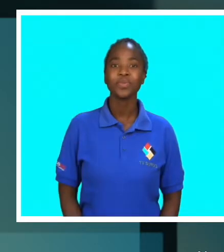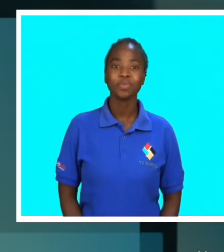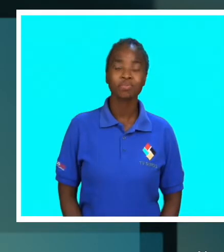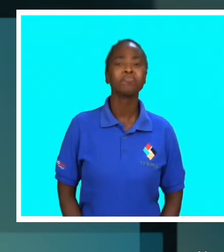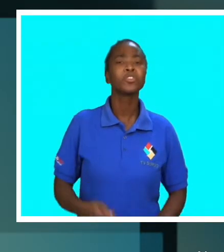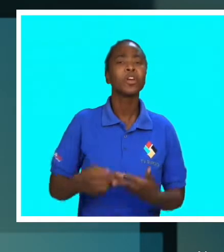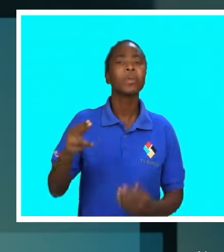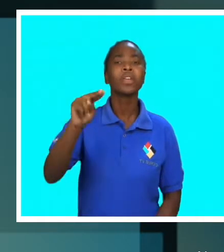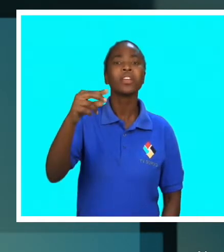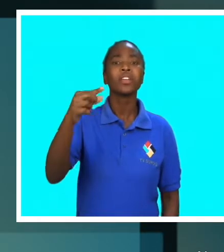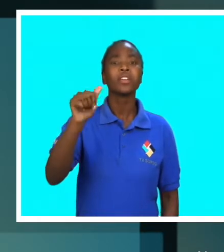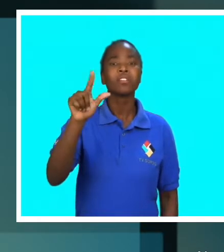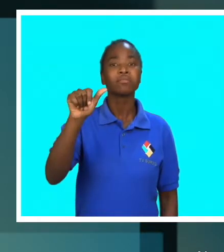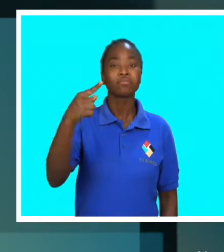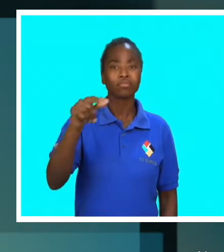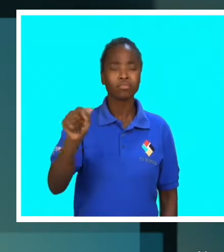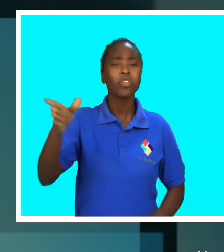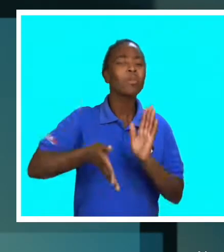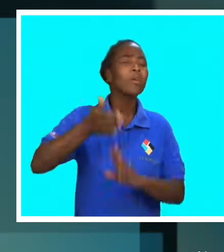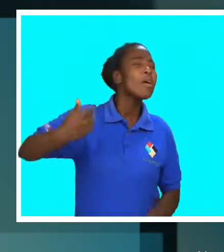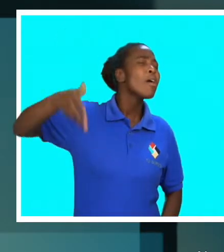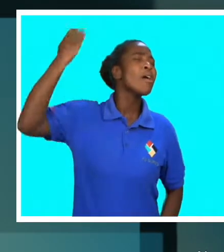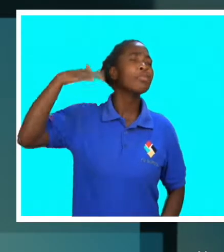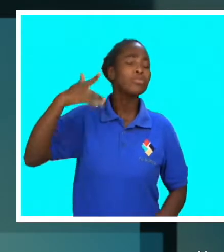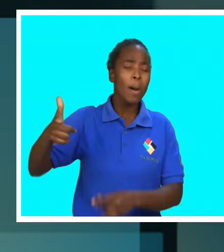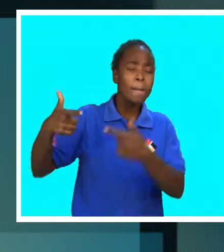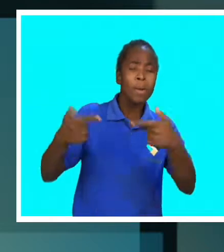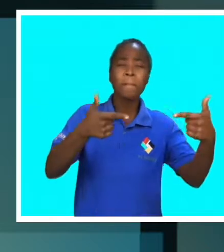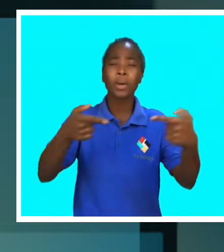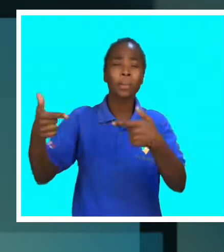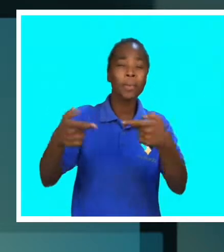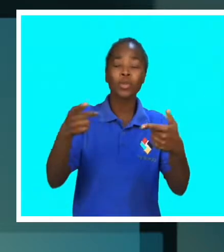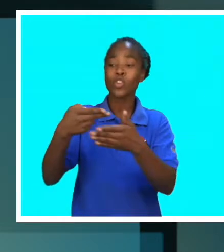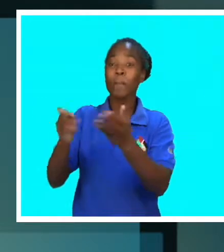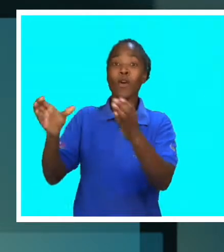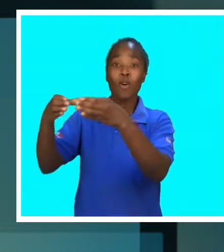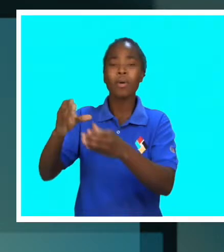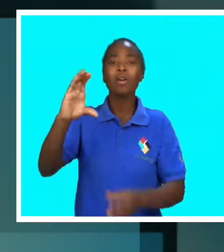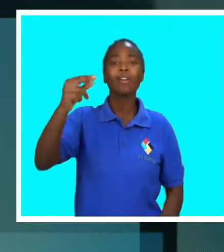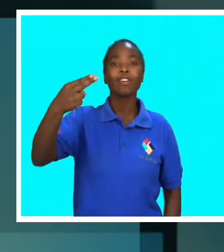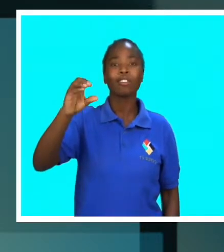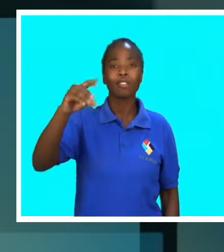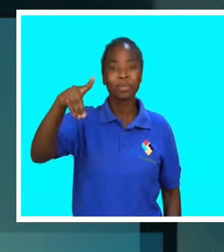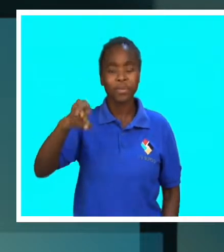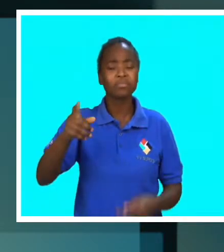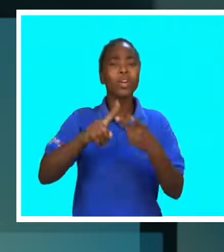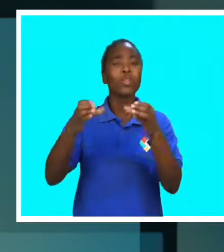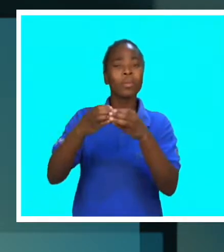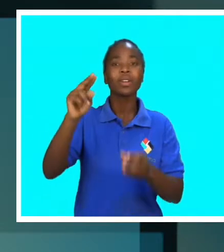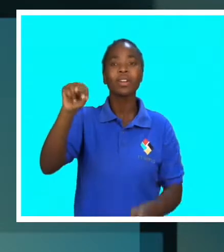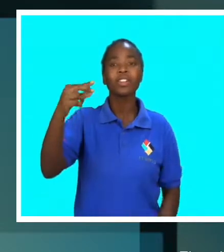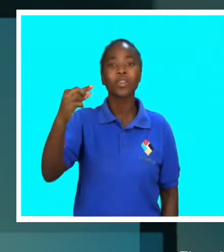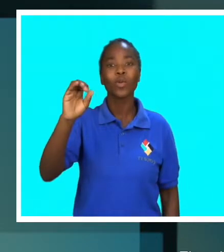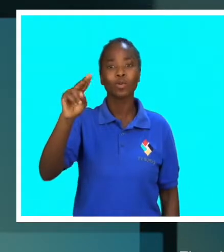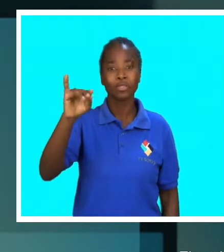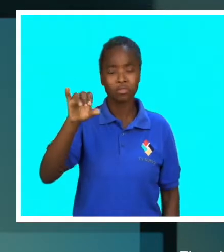Galanga é um estilo de dança que vem desde a época das guerras que eram travadas entre as tribos Xope e